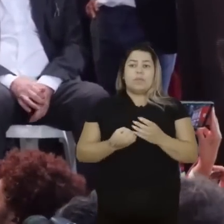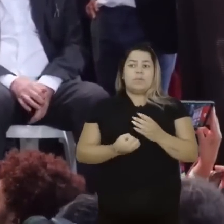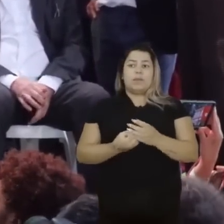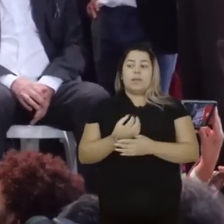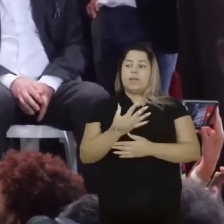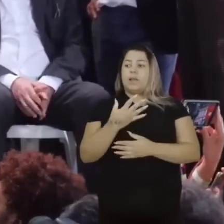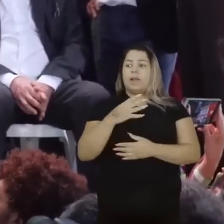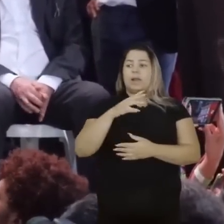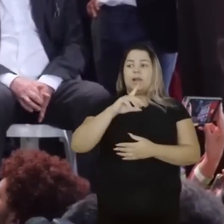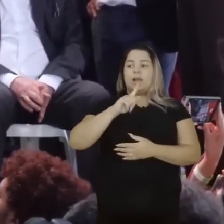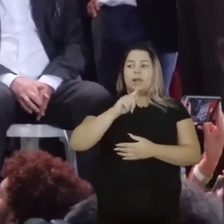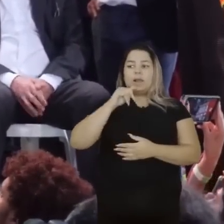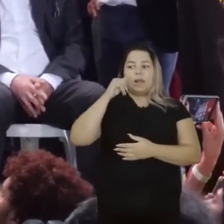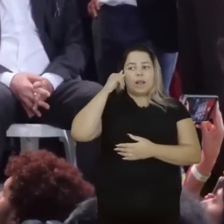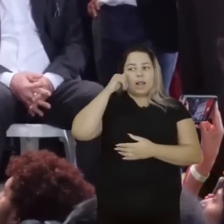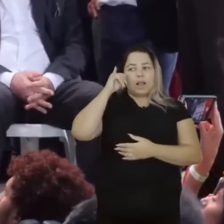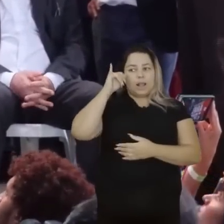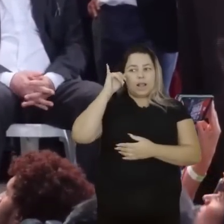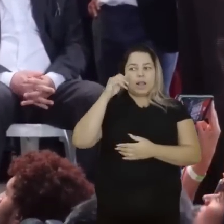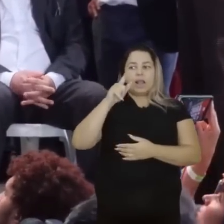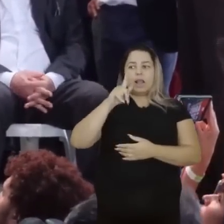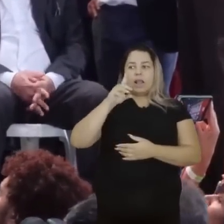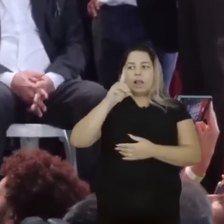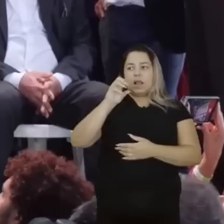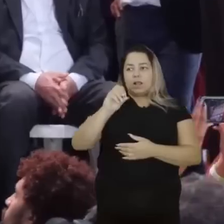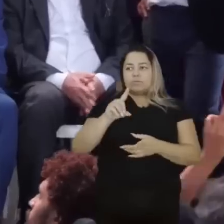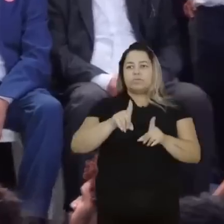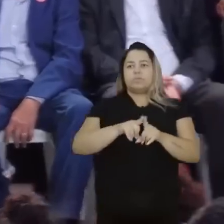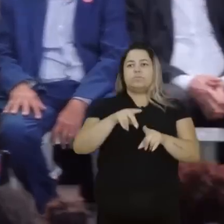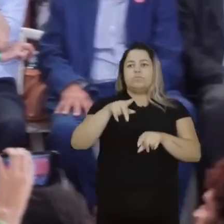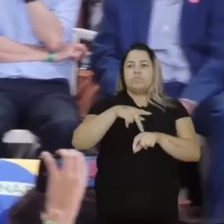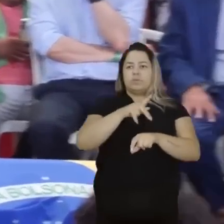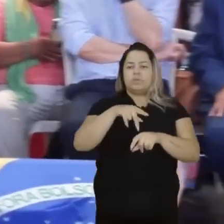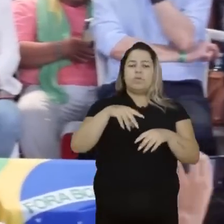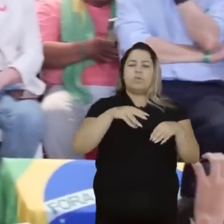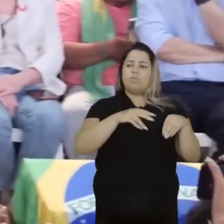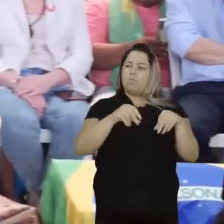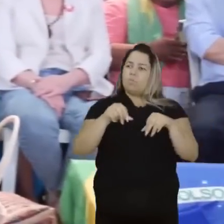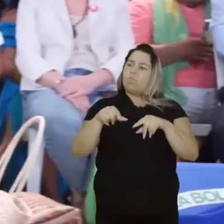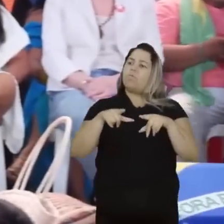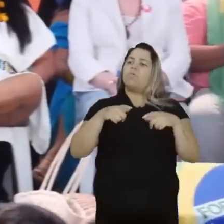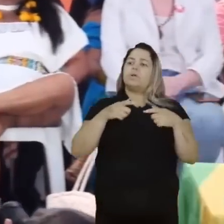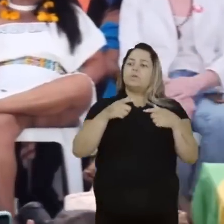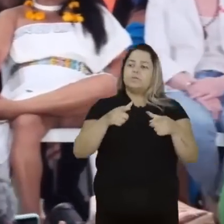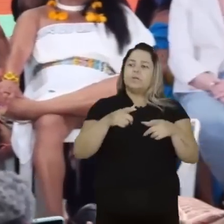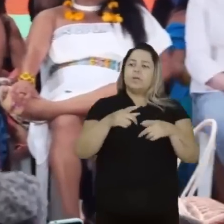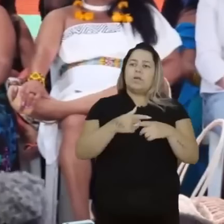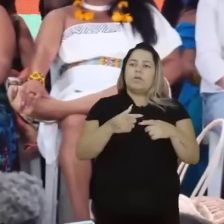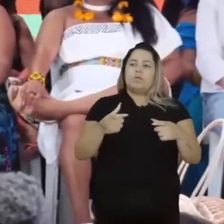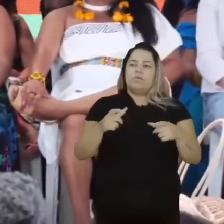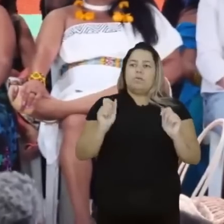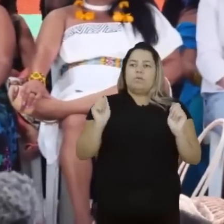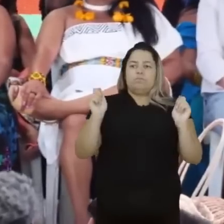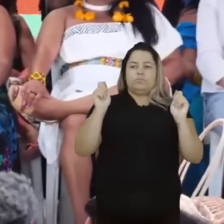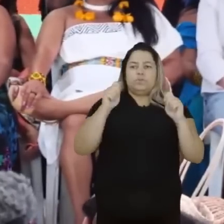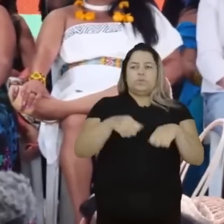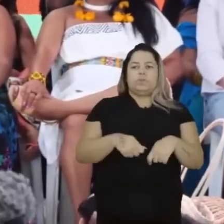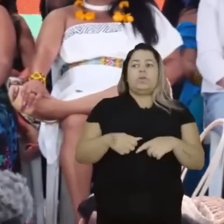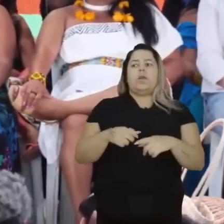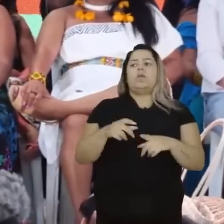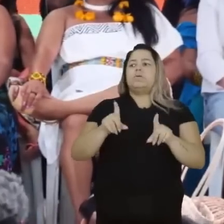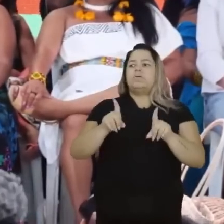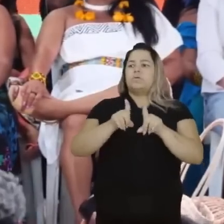Esse país tem terra demais. Esse país tem muita terra sem que seja necessário